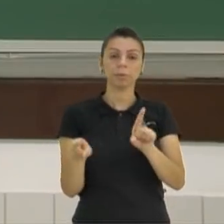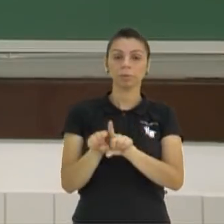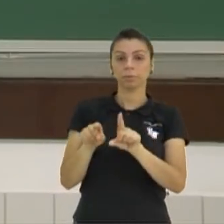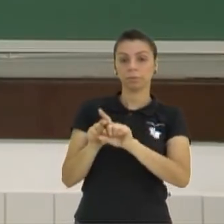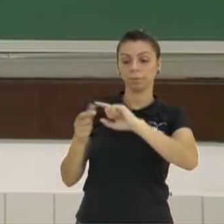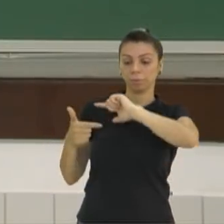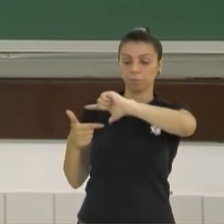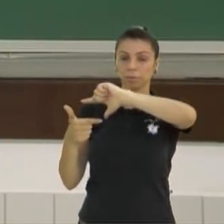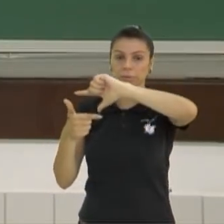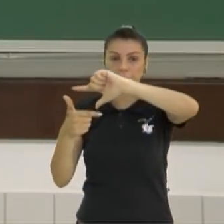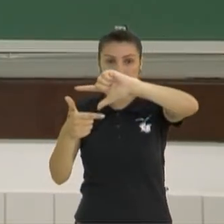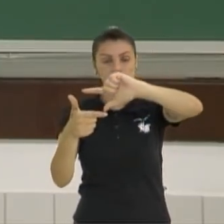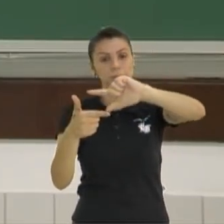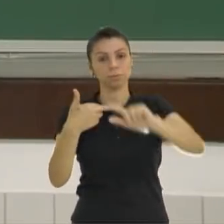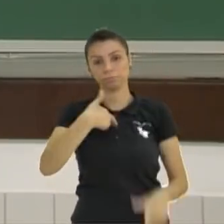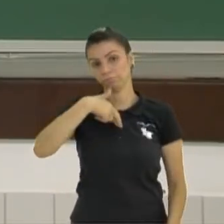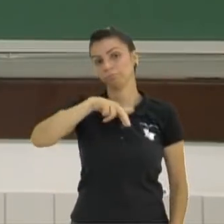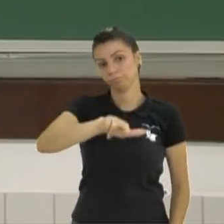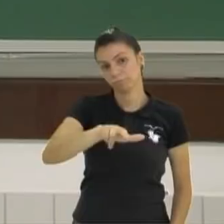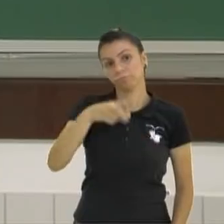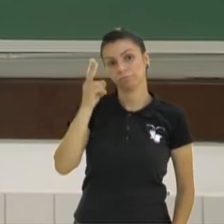das religiões,